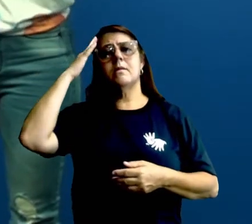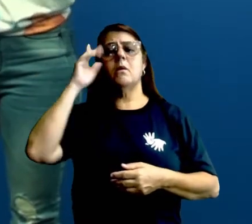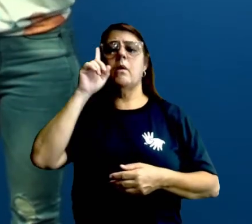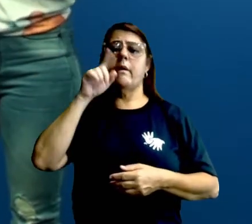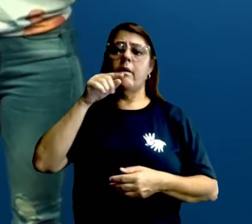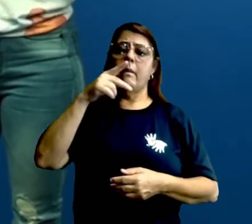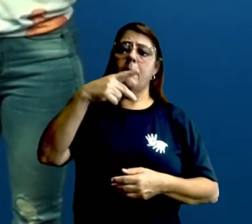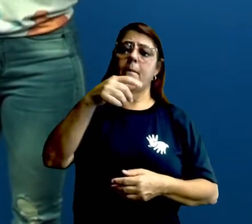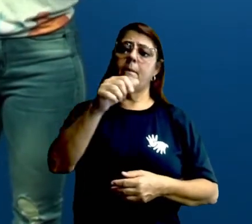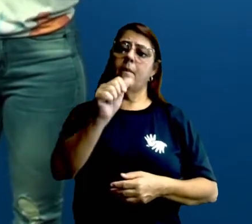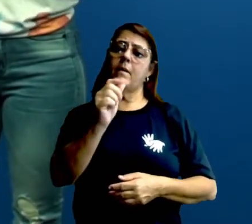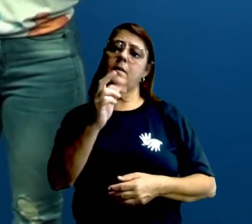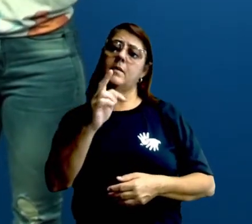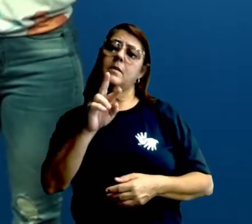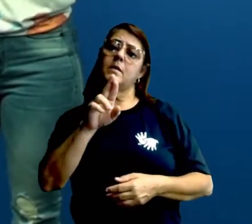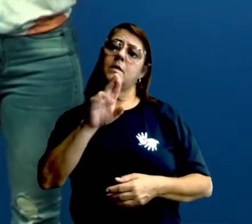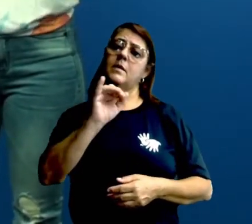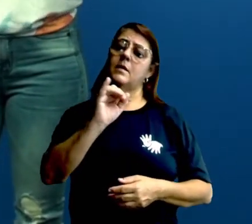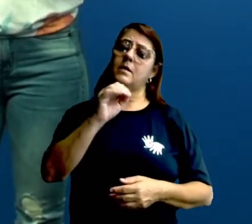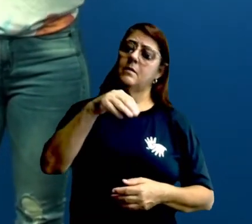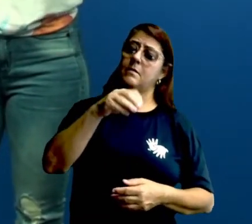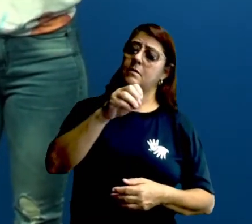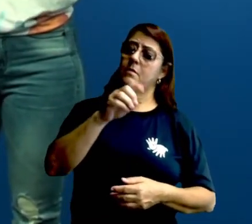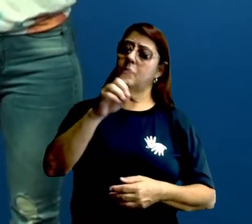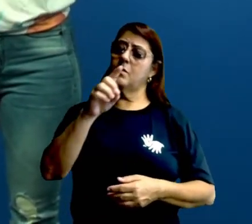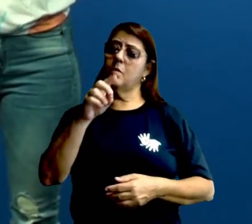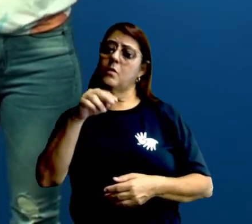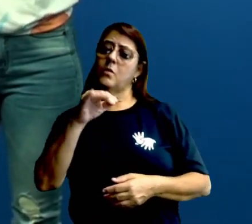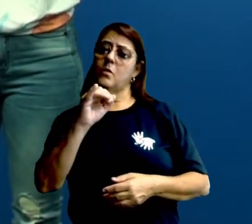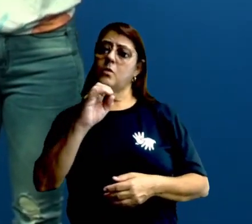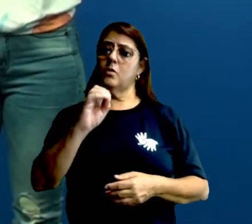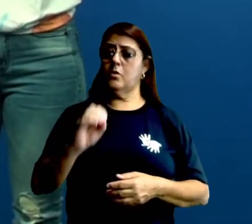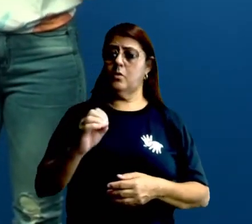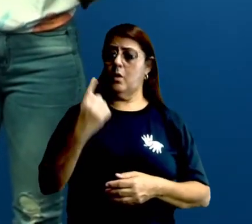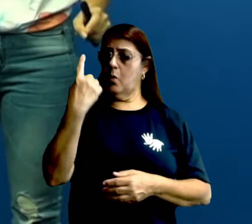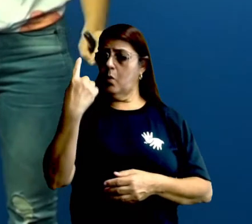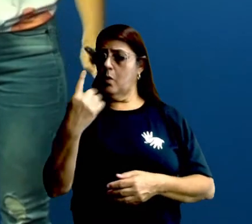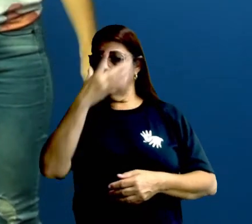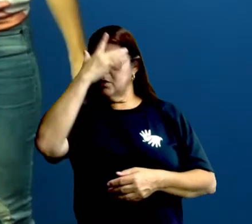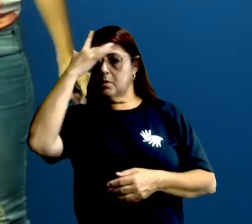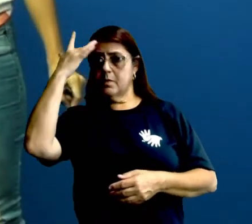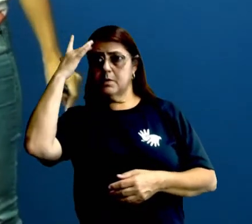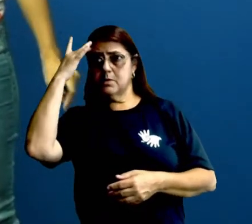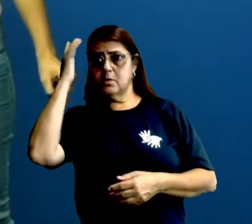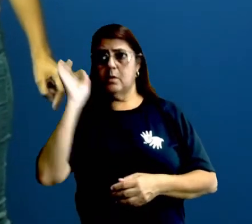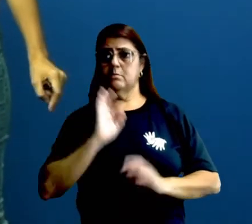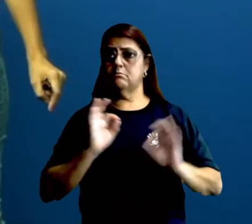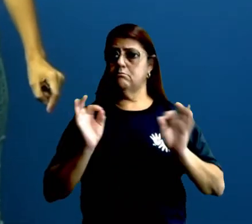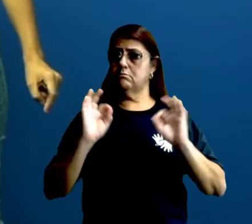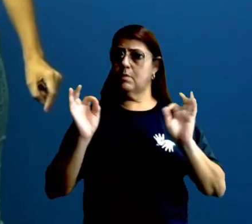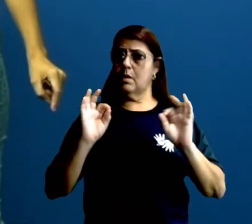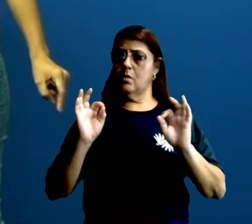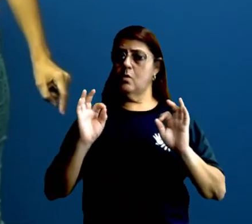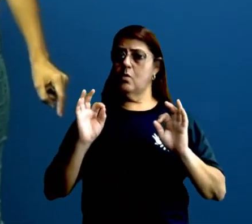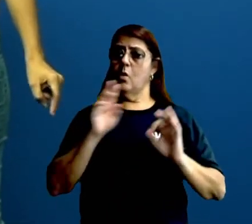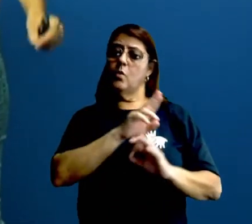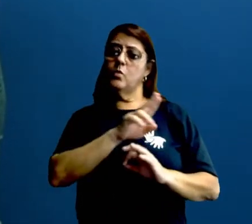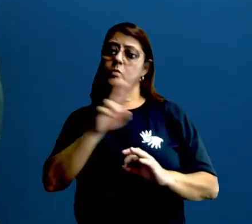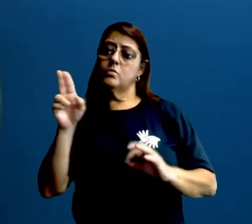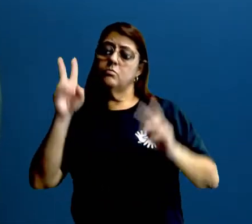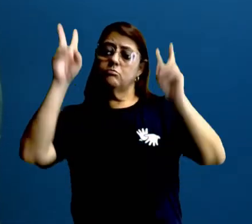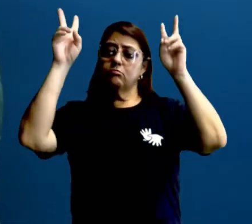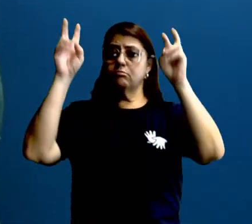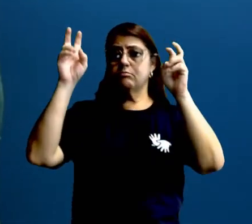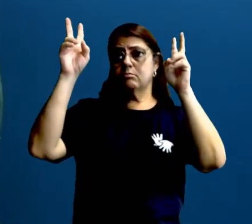é um patrimônio material, que não necessariamente pertence a uma pessoa só, né? Diferente de como a gente utiliza o termo